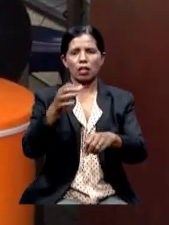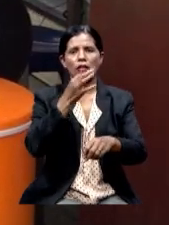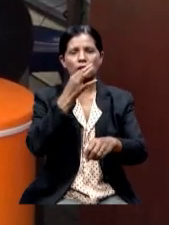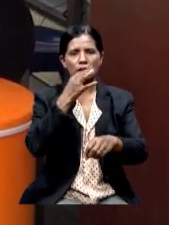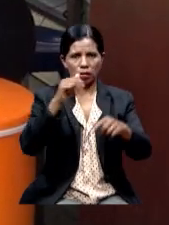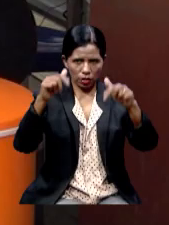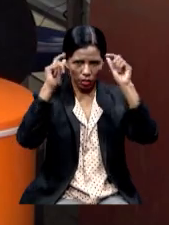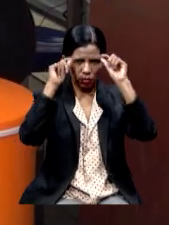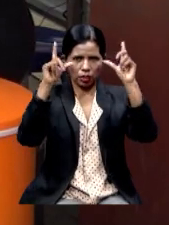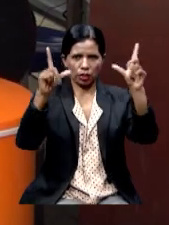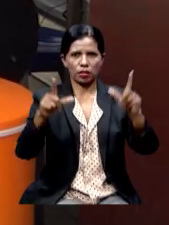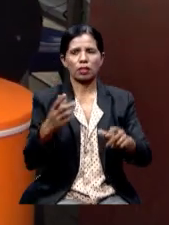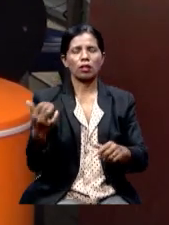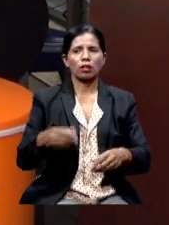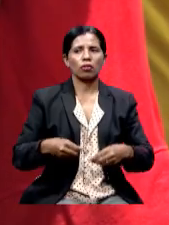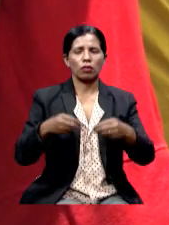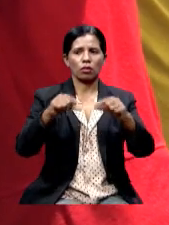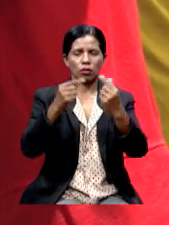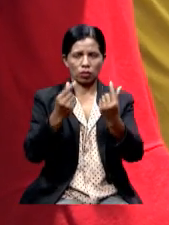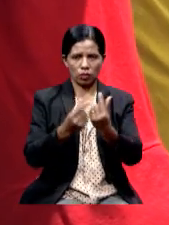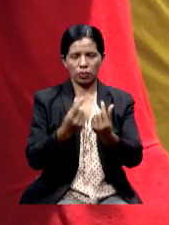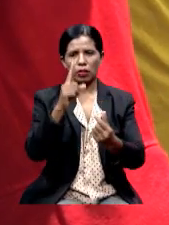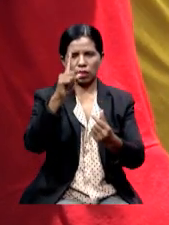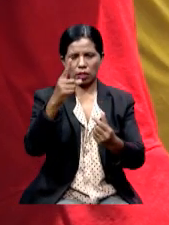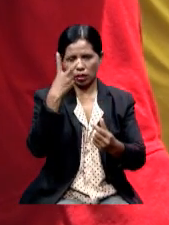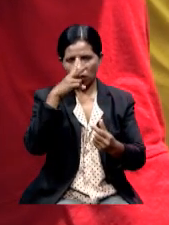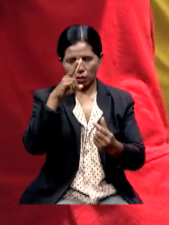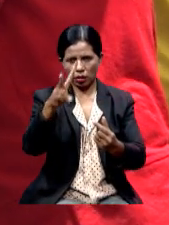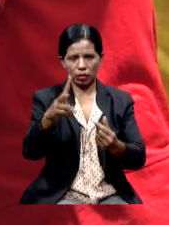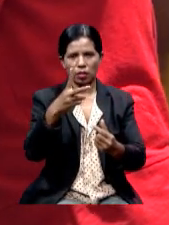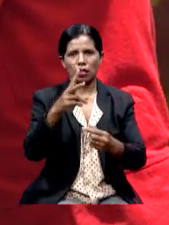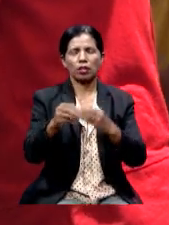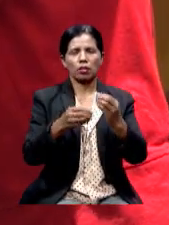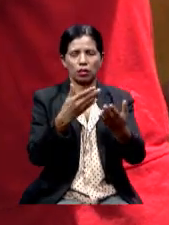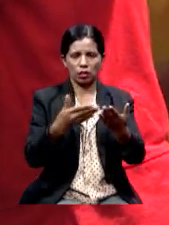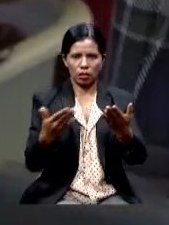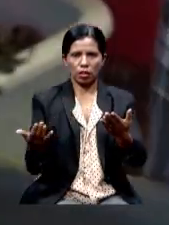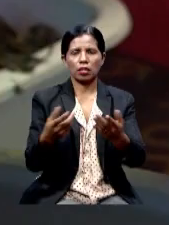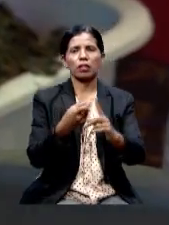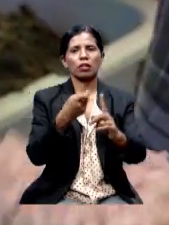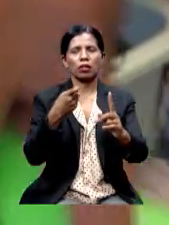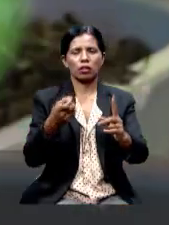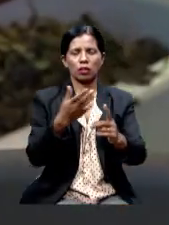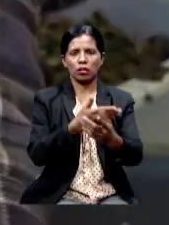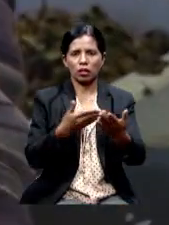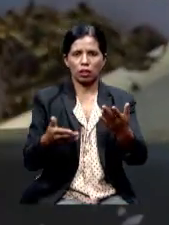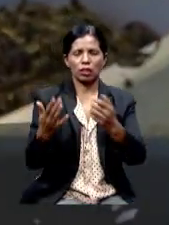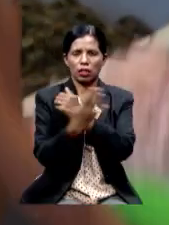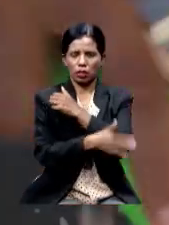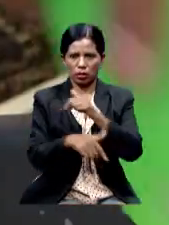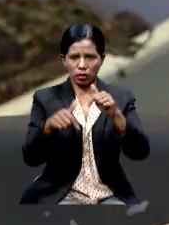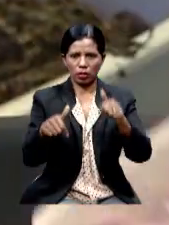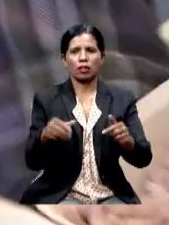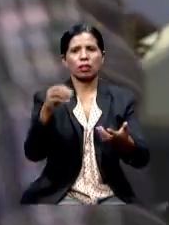Timor Leste. A tu nune forma equipa vigilância ida o de halo controlo ba produto importação no produto e arrailaran o